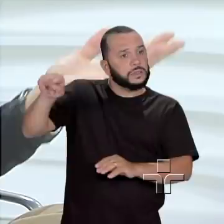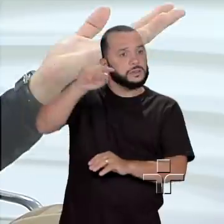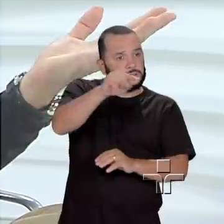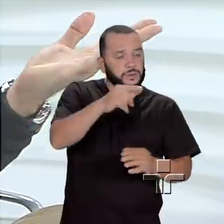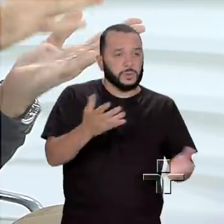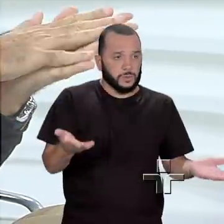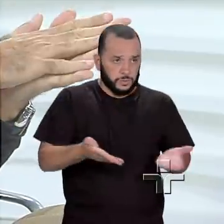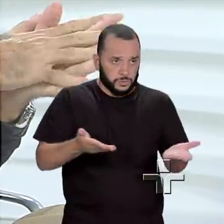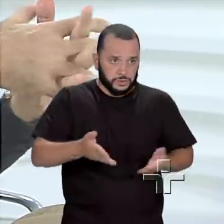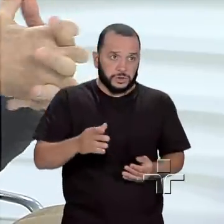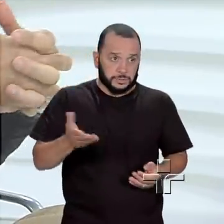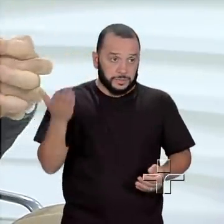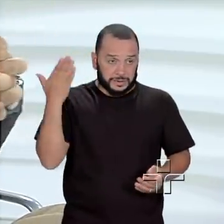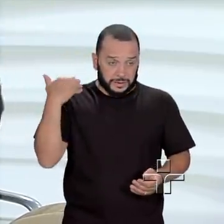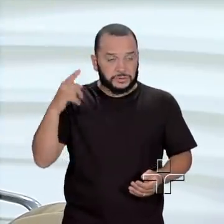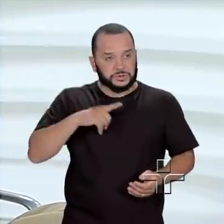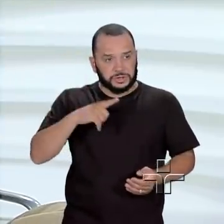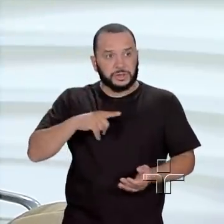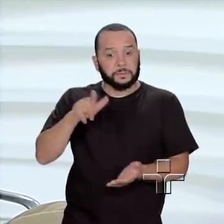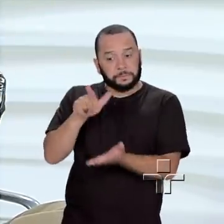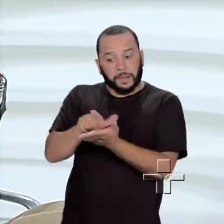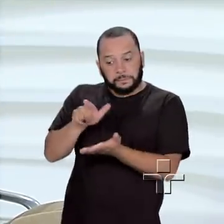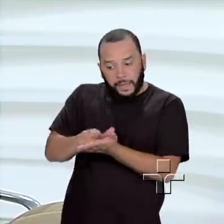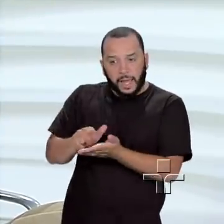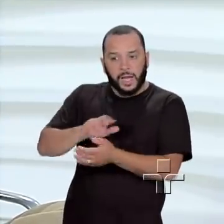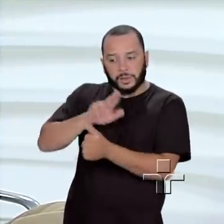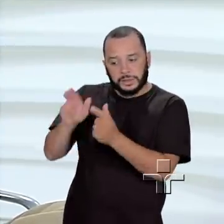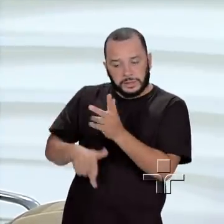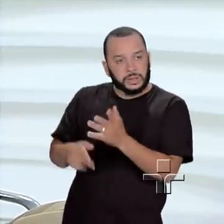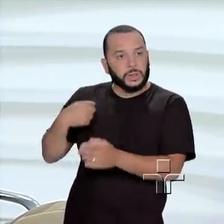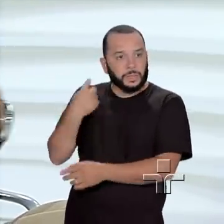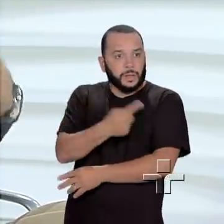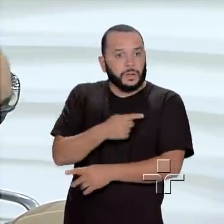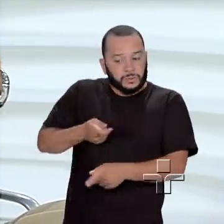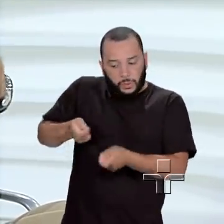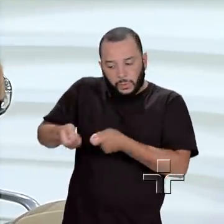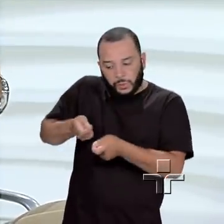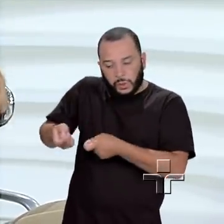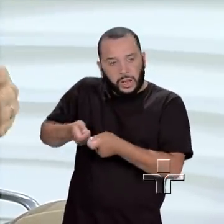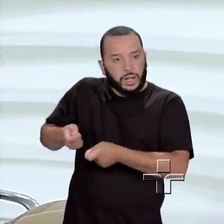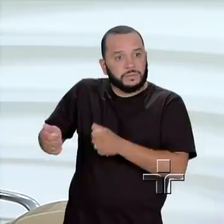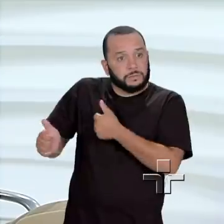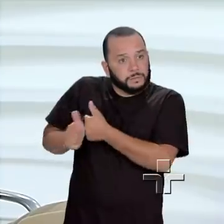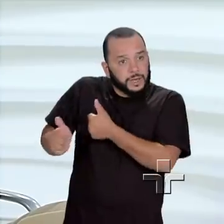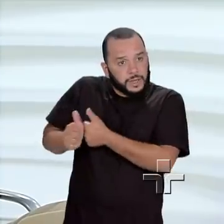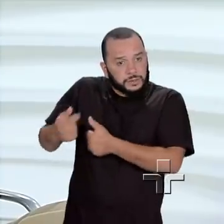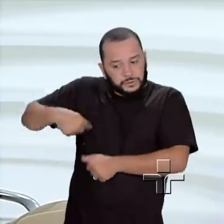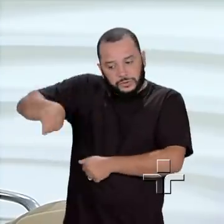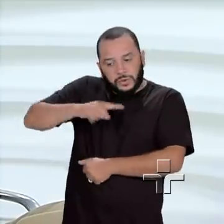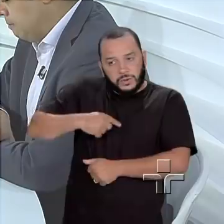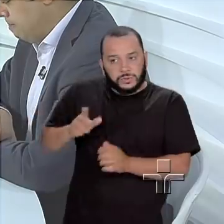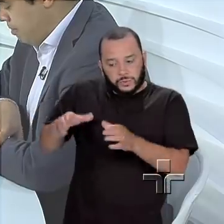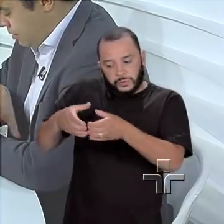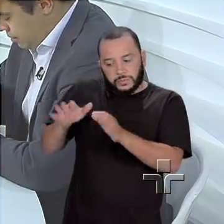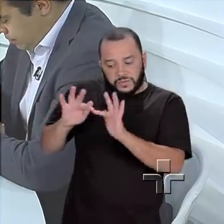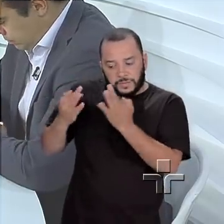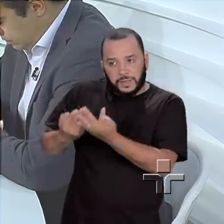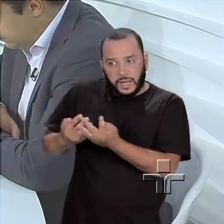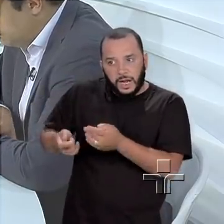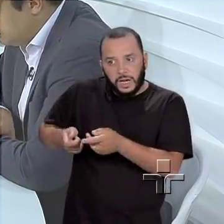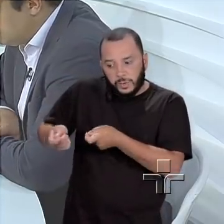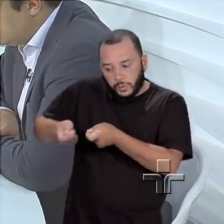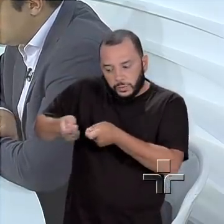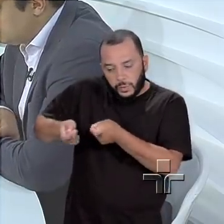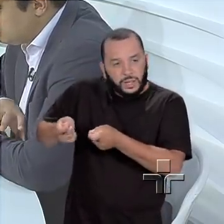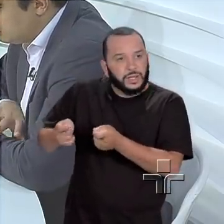plataforma. A gente tinha uma plataforma física que a gente controlava proximamente a cada um de nós, ou um grupo familiar extremamente restrito, que era o